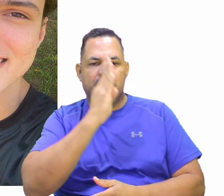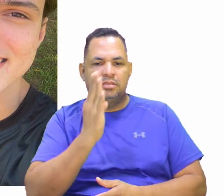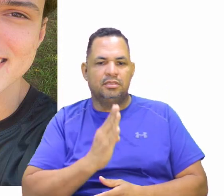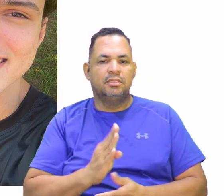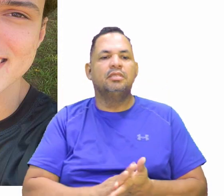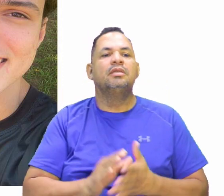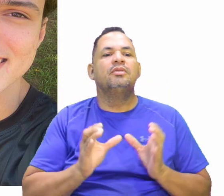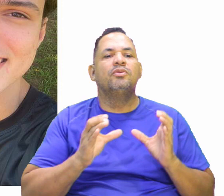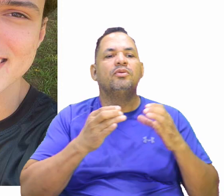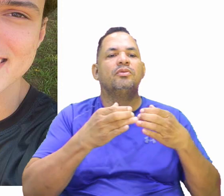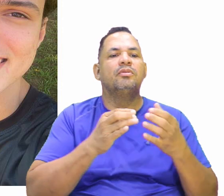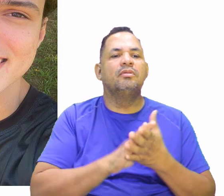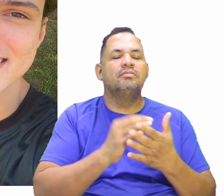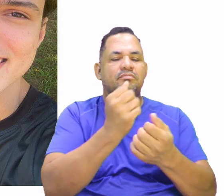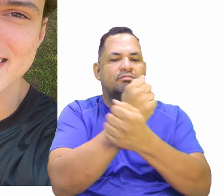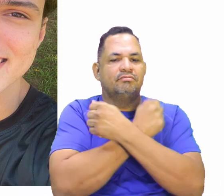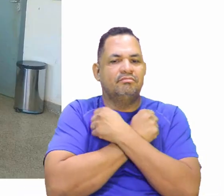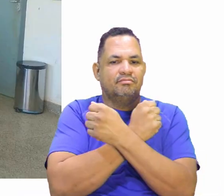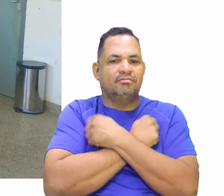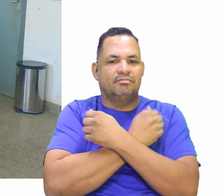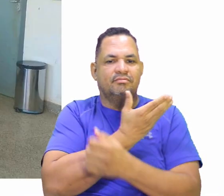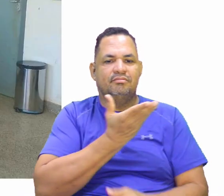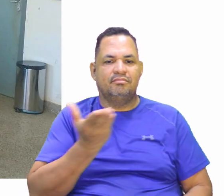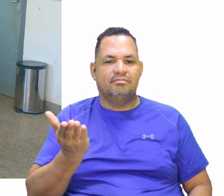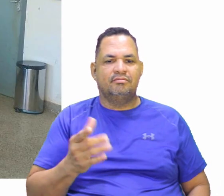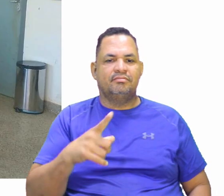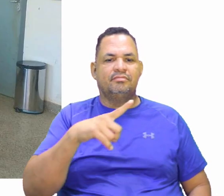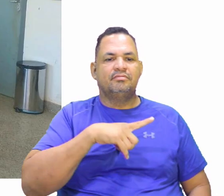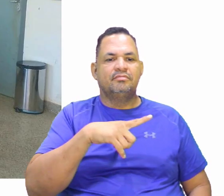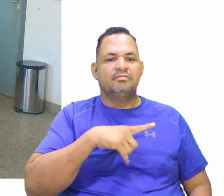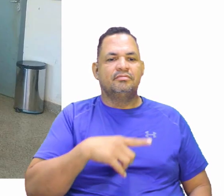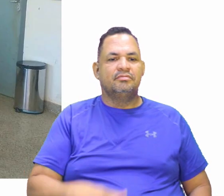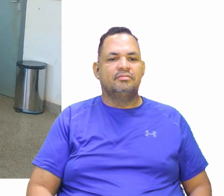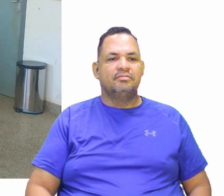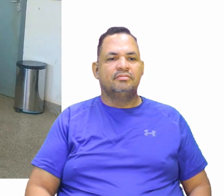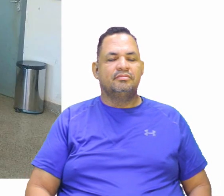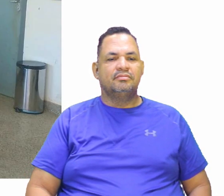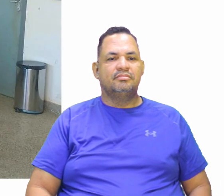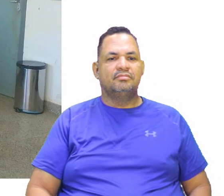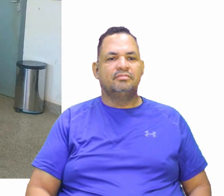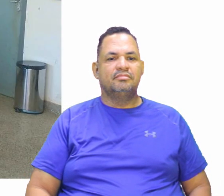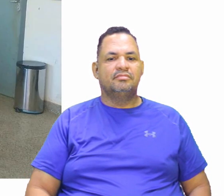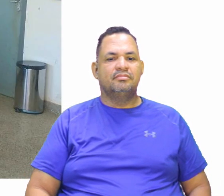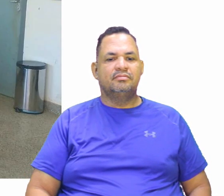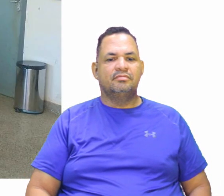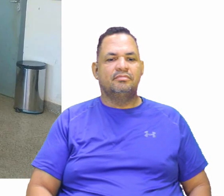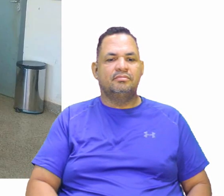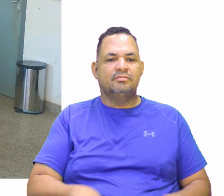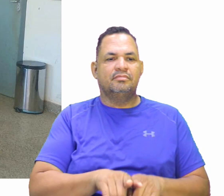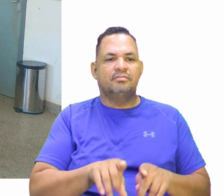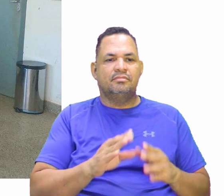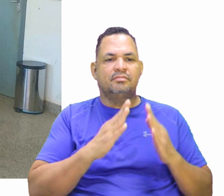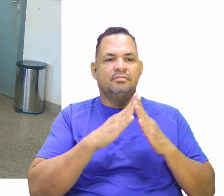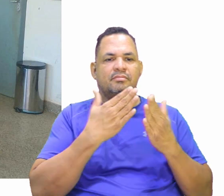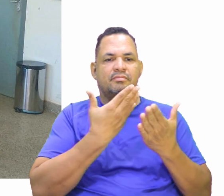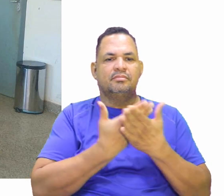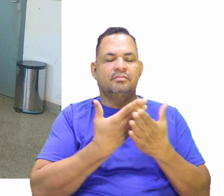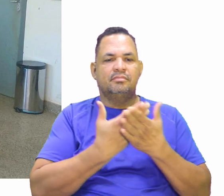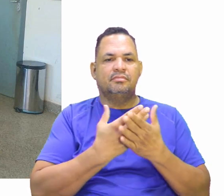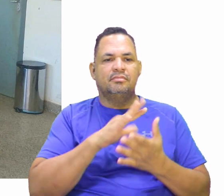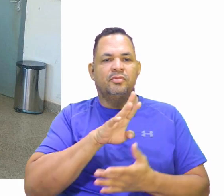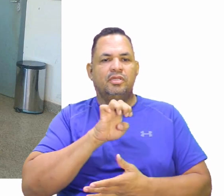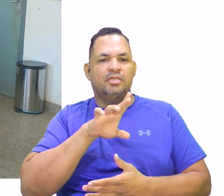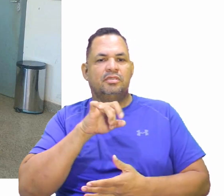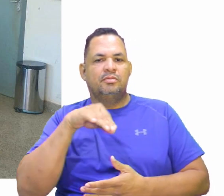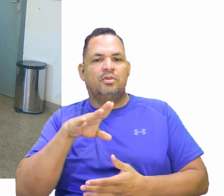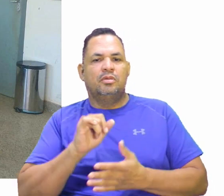com a turminha dela, um forte abraço. Nós temos mais outra aqui, fazendo presente, a Escola Vinícius de Moraes,